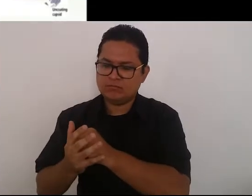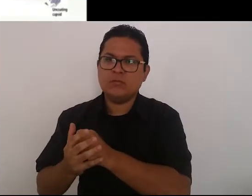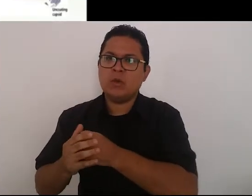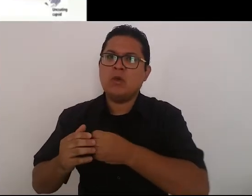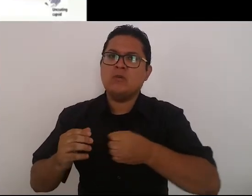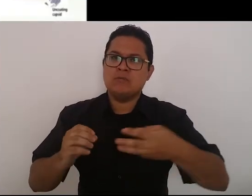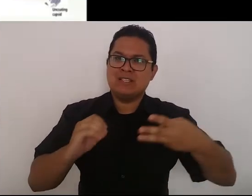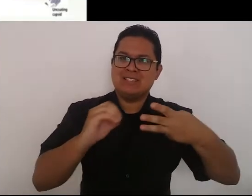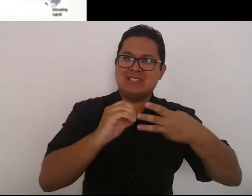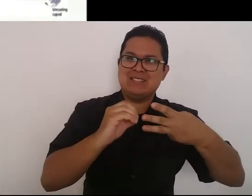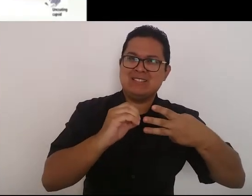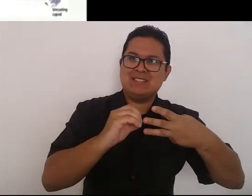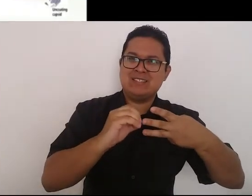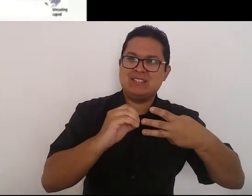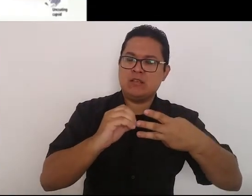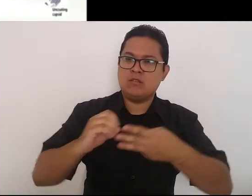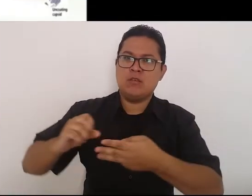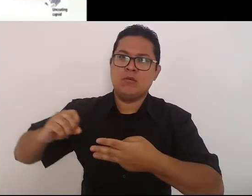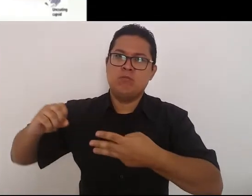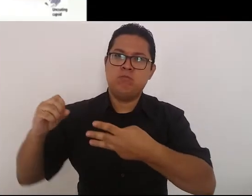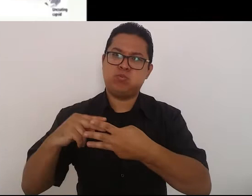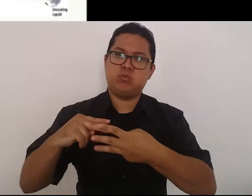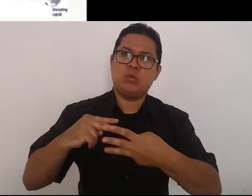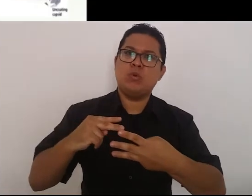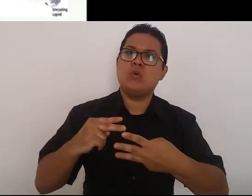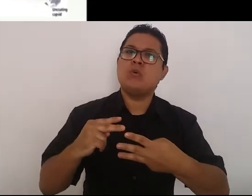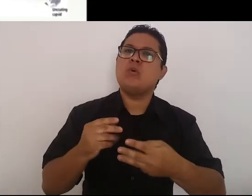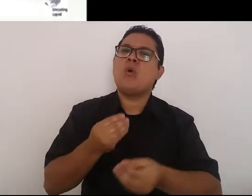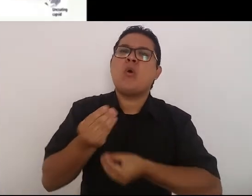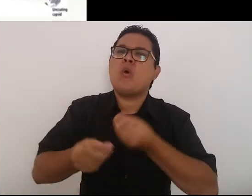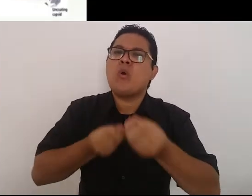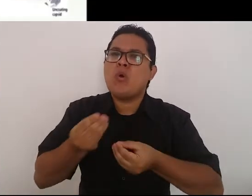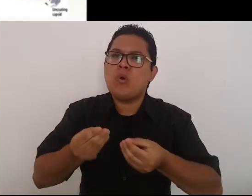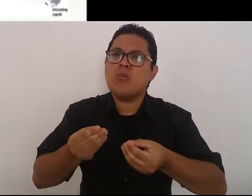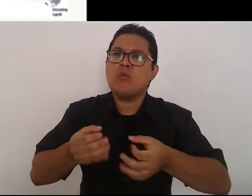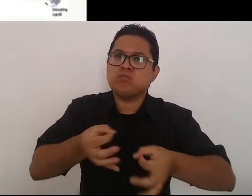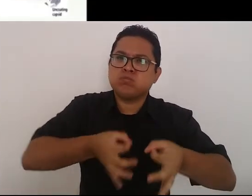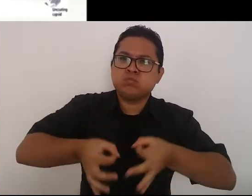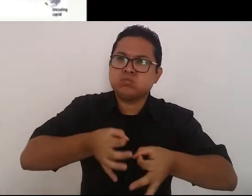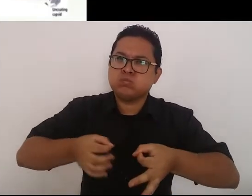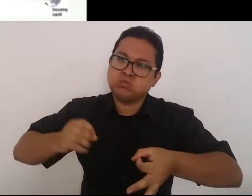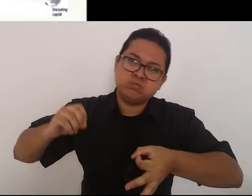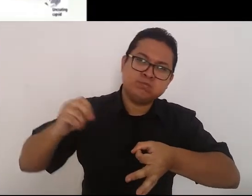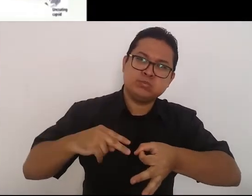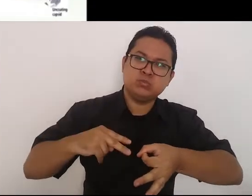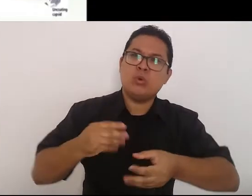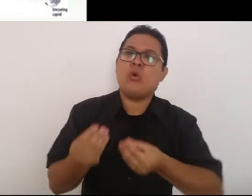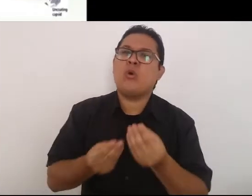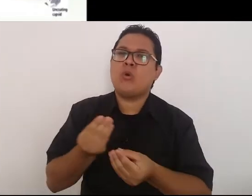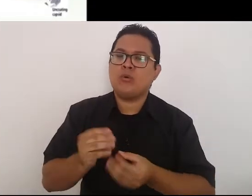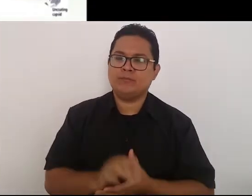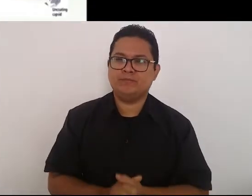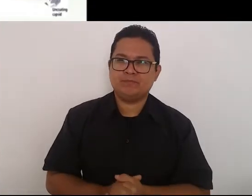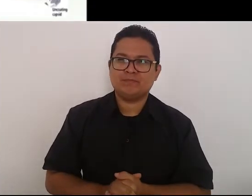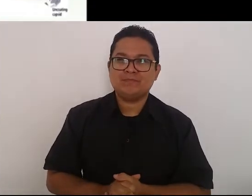celulinhas, O coronavírus tem aquela proteína S que eu mostrei para vocês, certo?